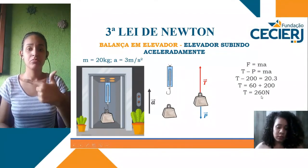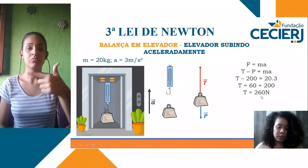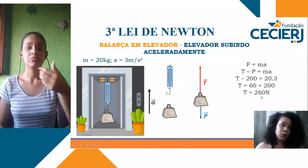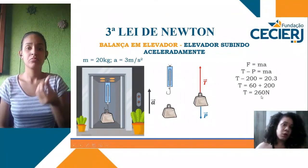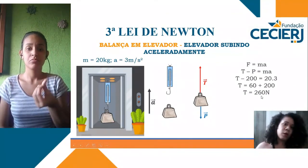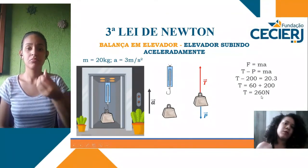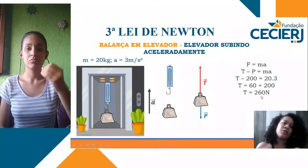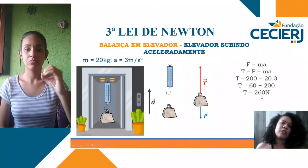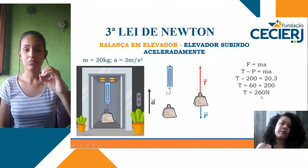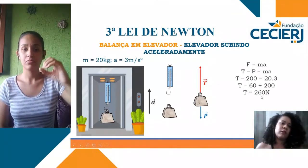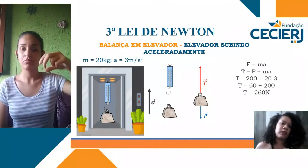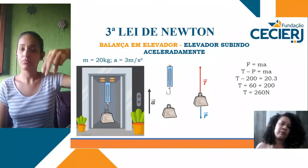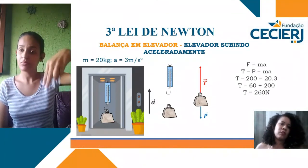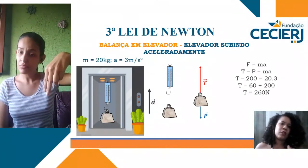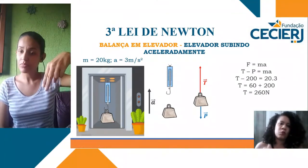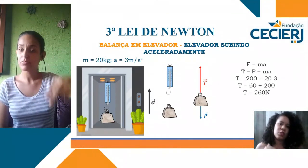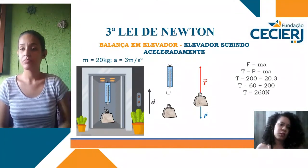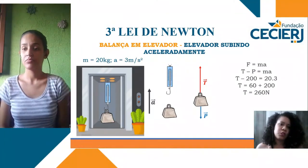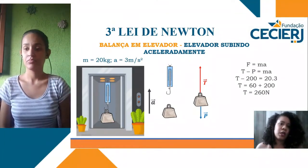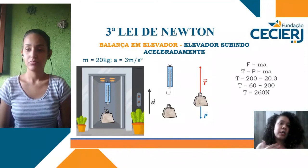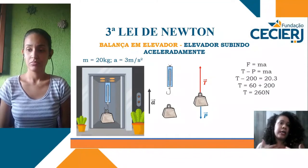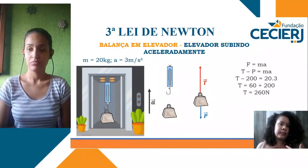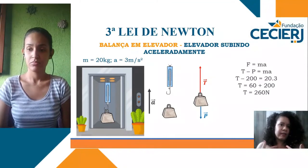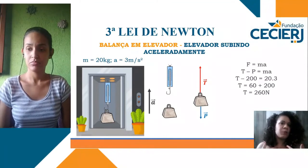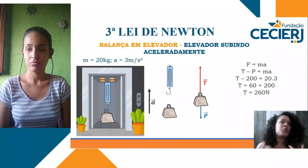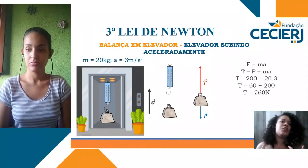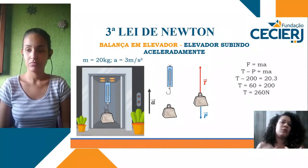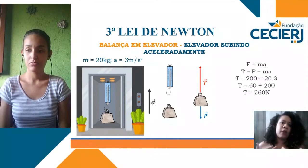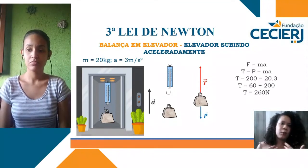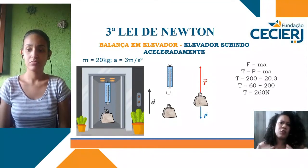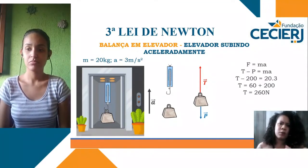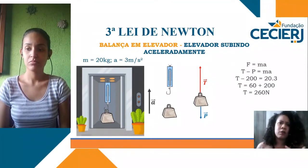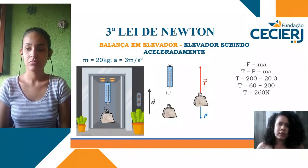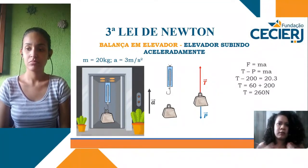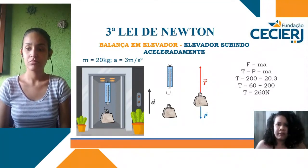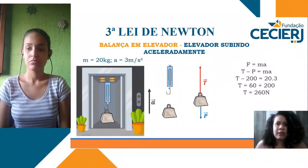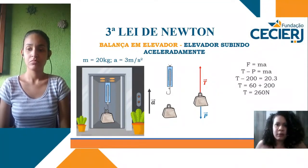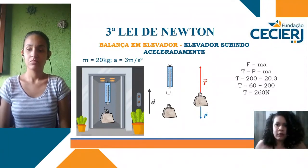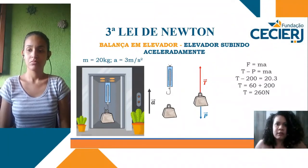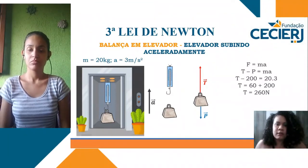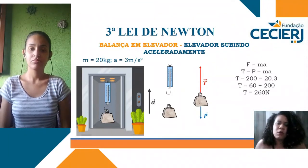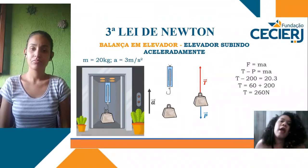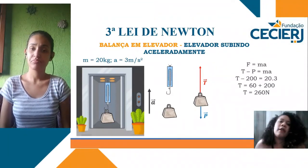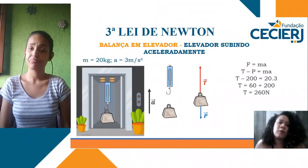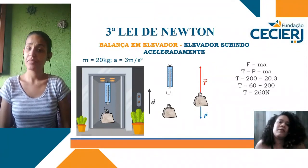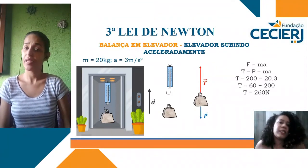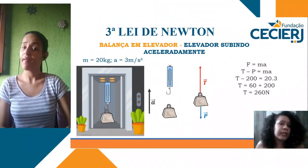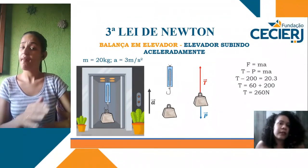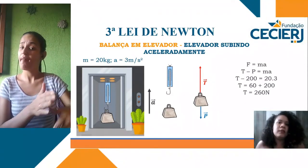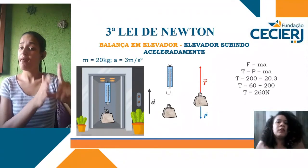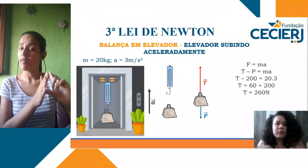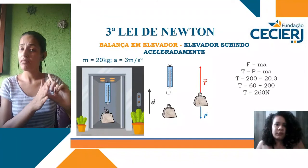newtons. Então, enquanto a gente estava andando em velocidade constante, ele estava me mostrando realmente uma coisa correta, uma